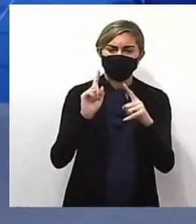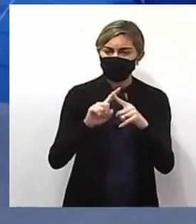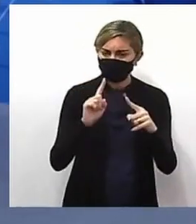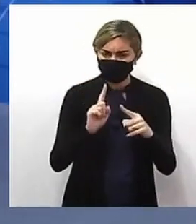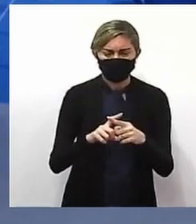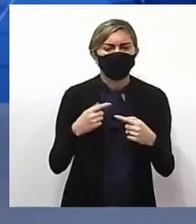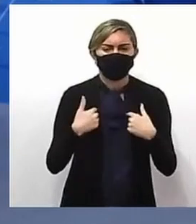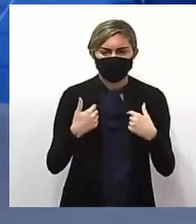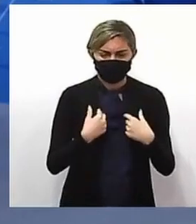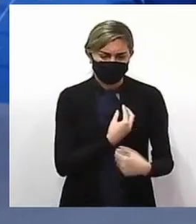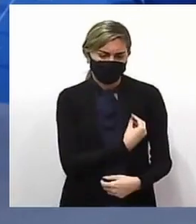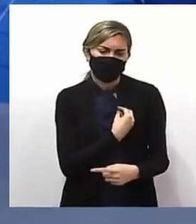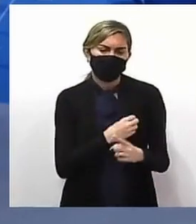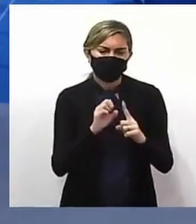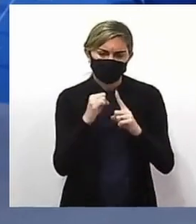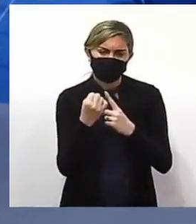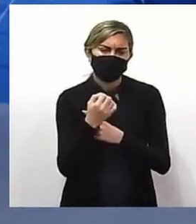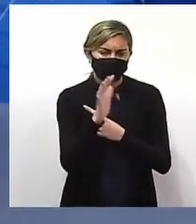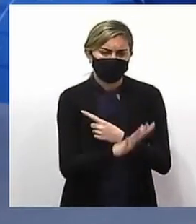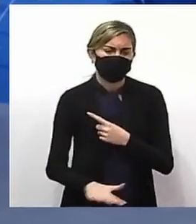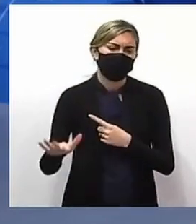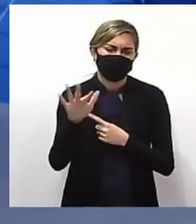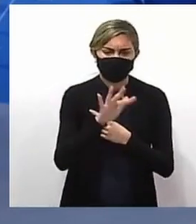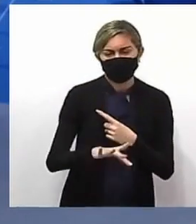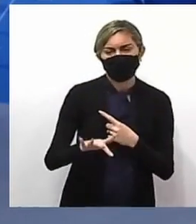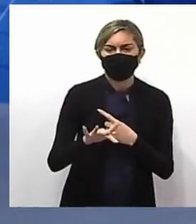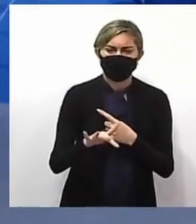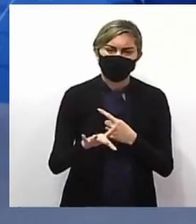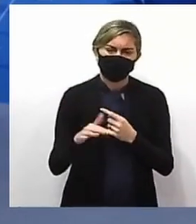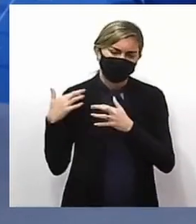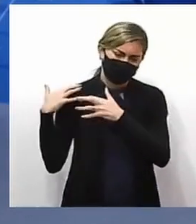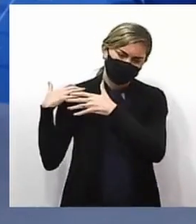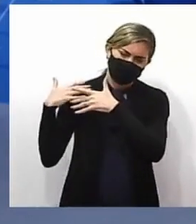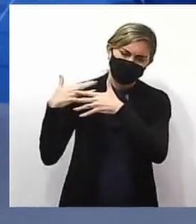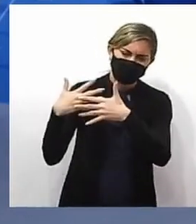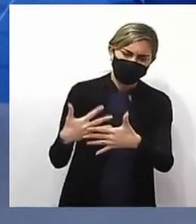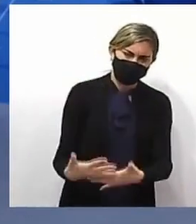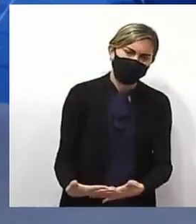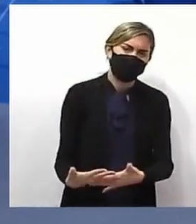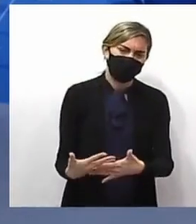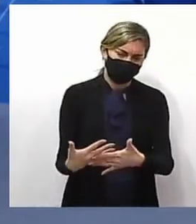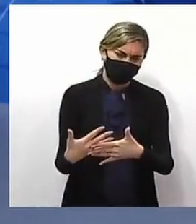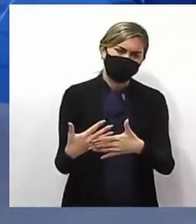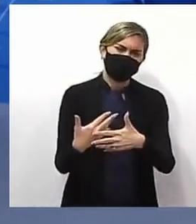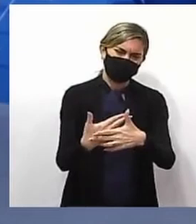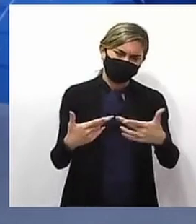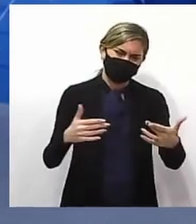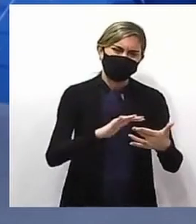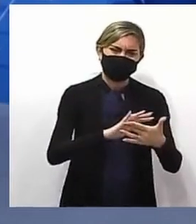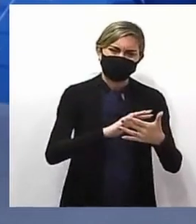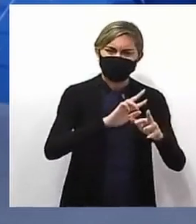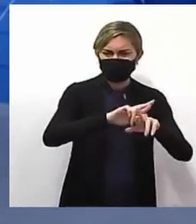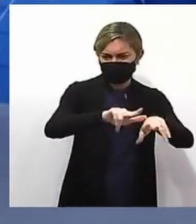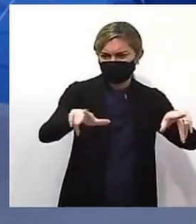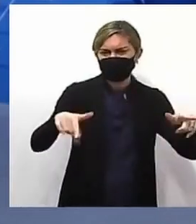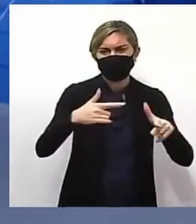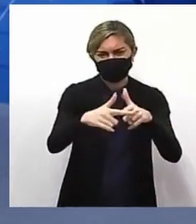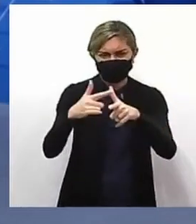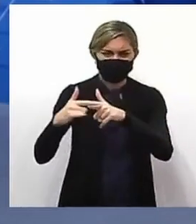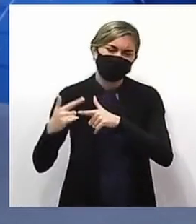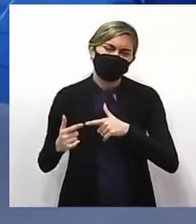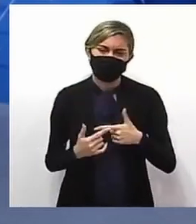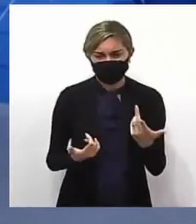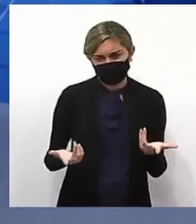porque a gente vive numa sociedade aí que carrega e nos impõe, carrega tantas mazelas e nos impõe tanta coisa,